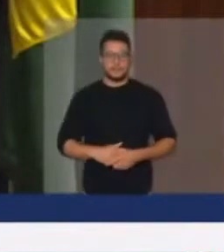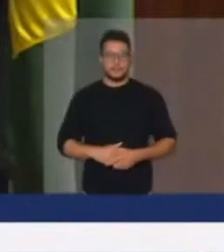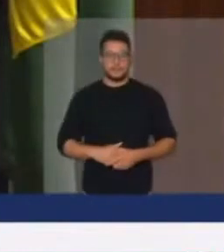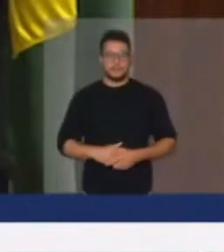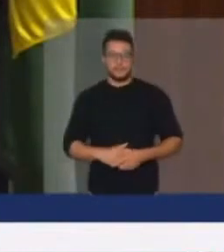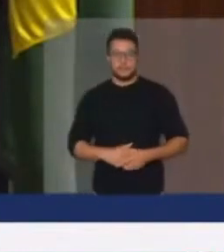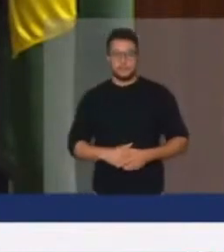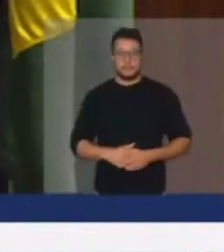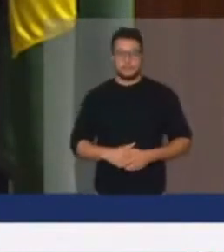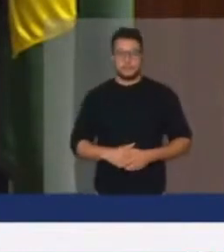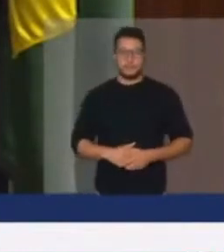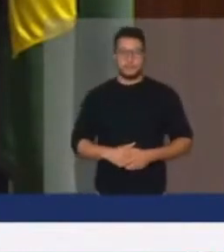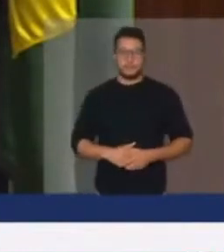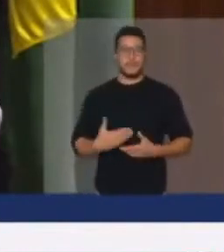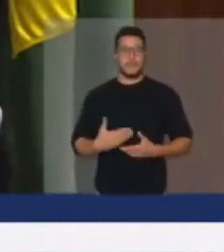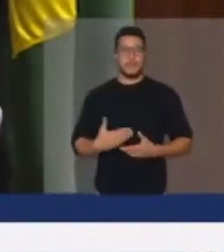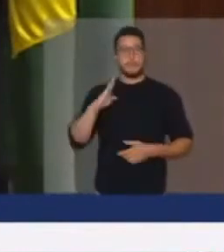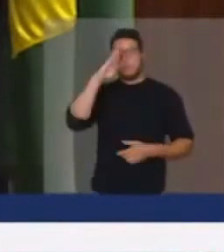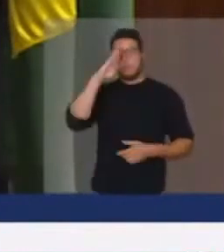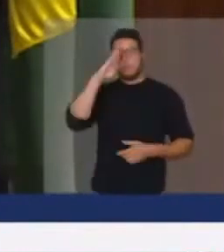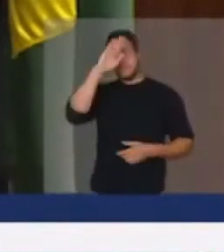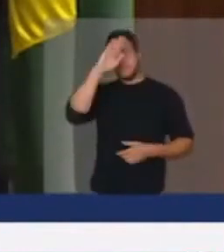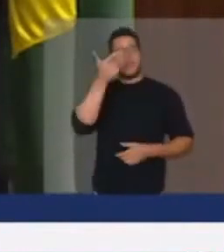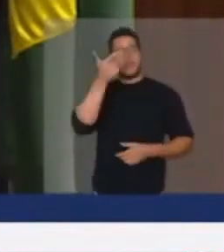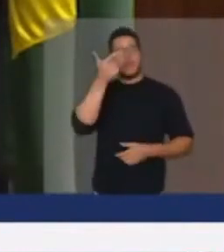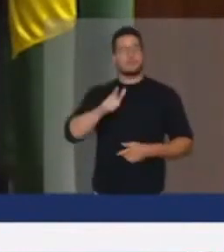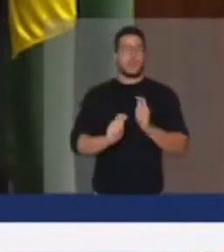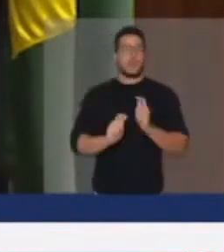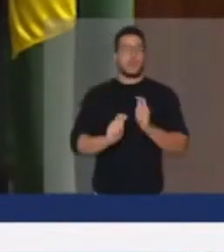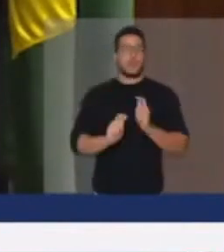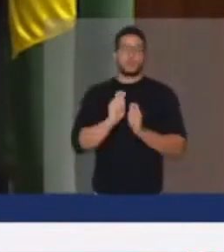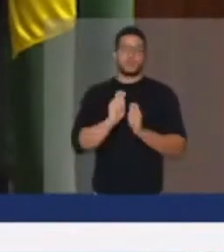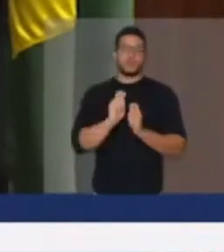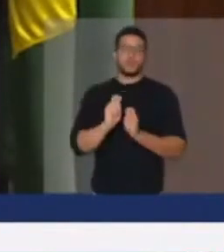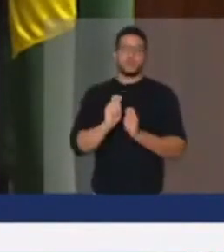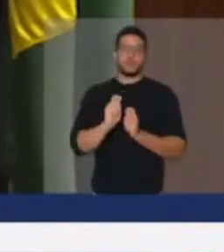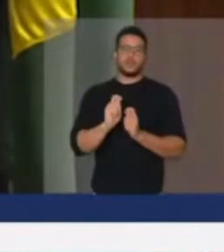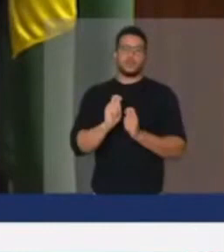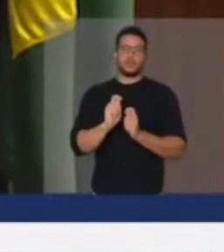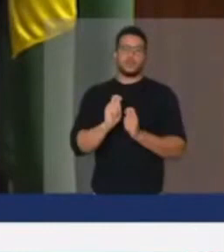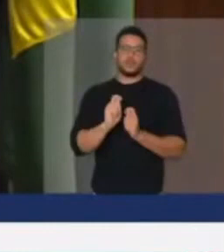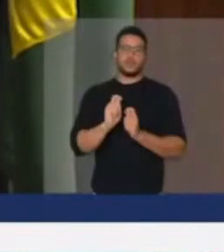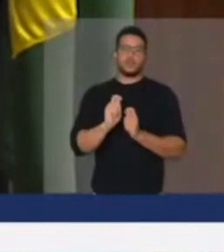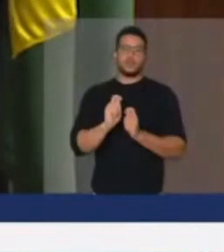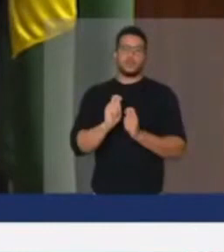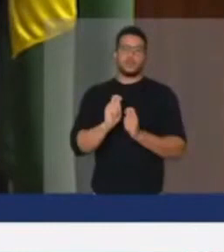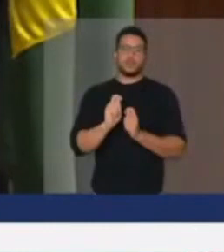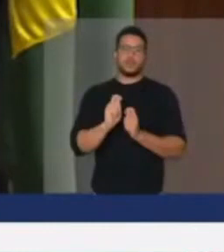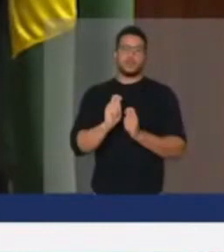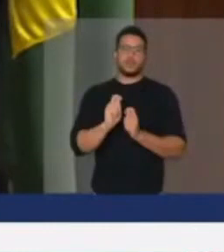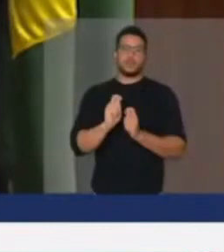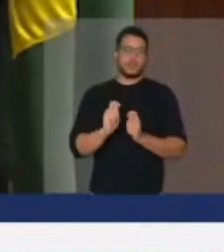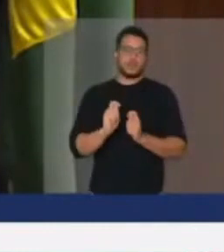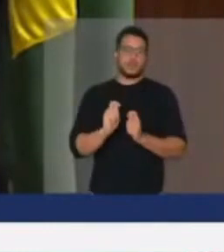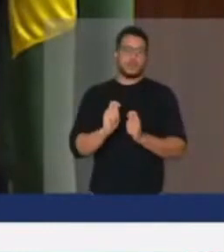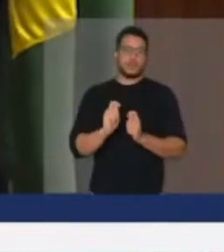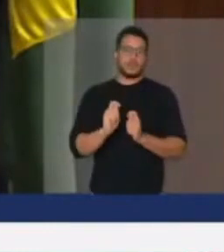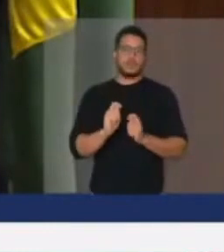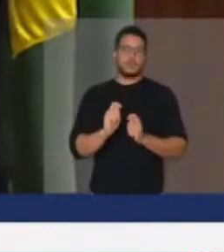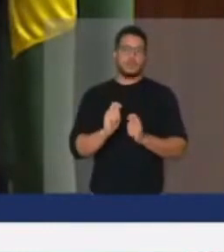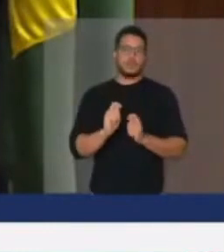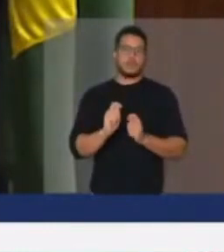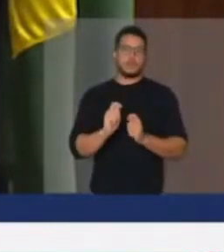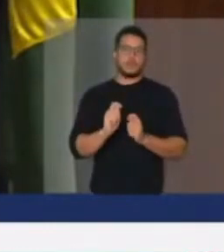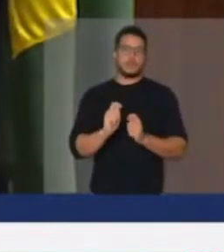Bolsonaro não controla o processo eleitoral do Brasil. Bolsonaro sabe que será derrotado